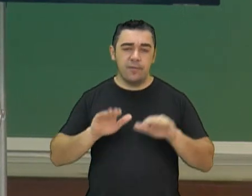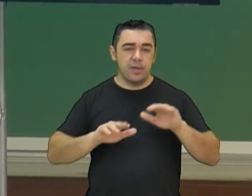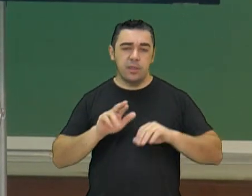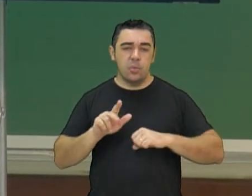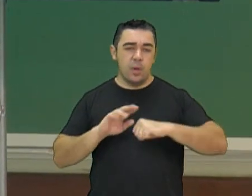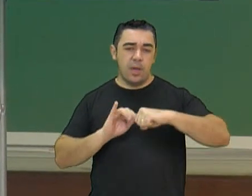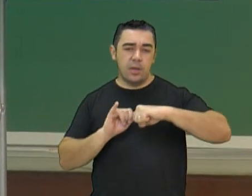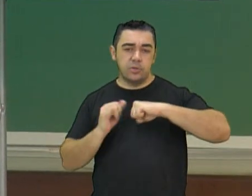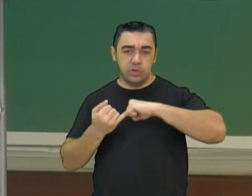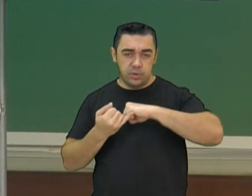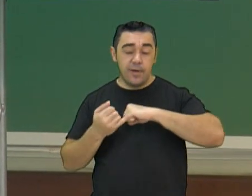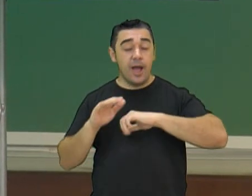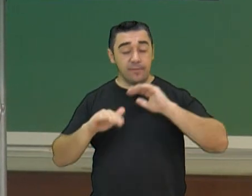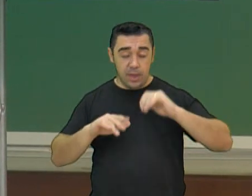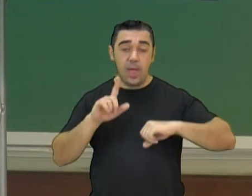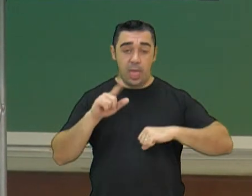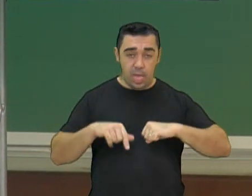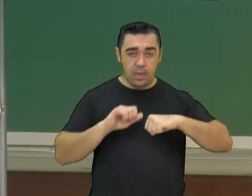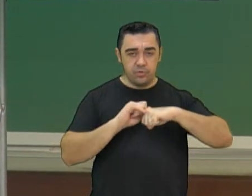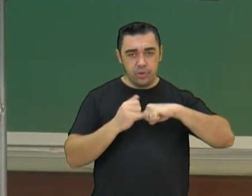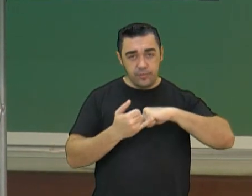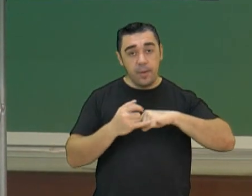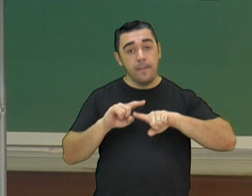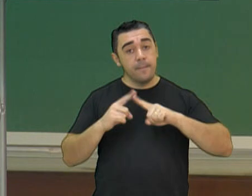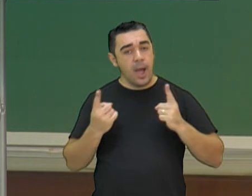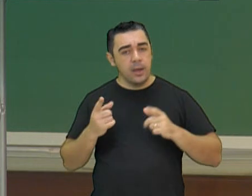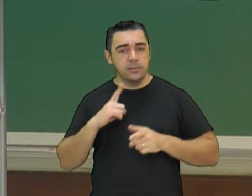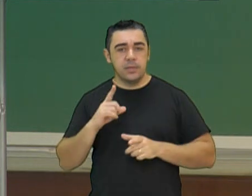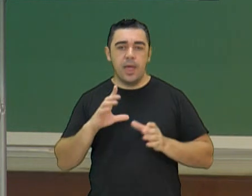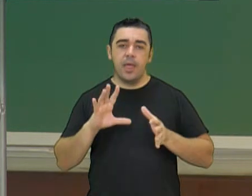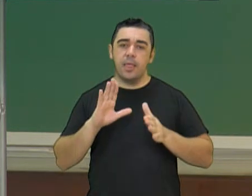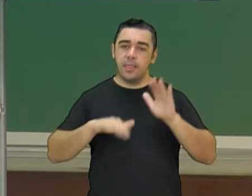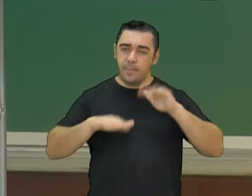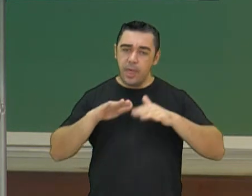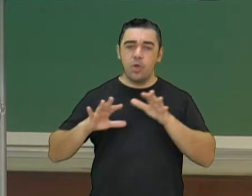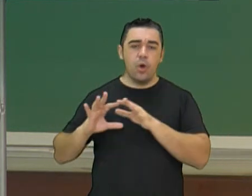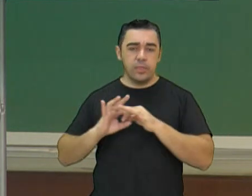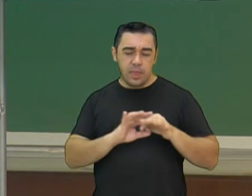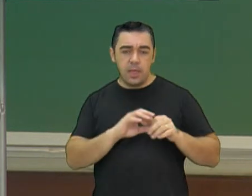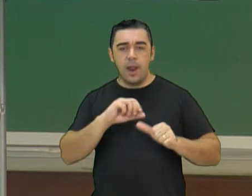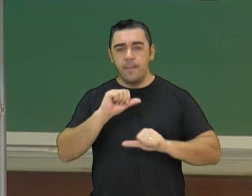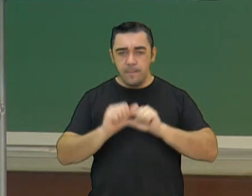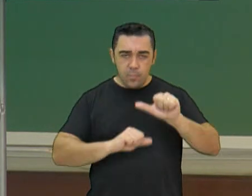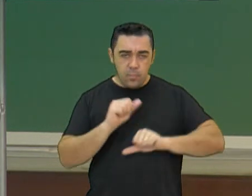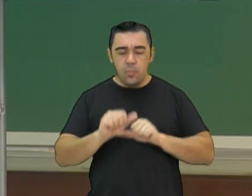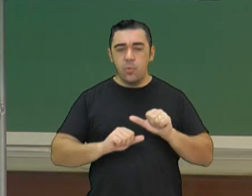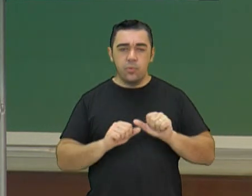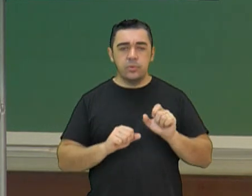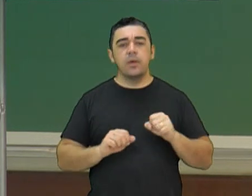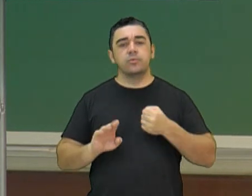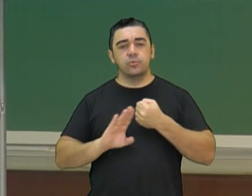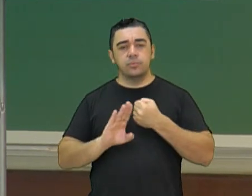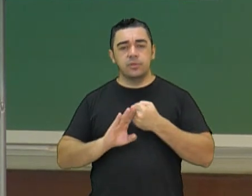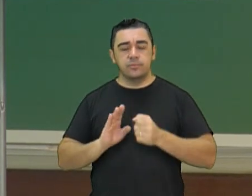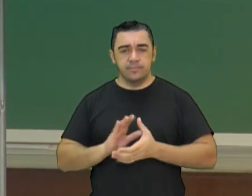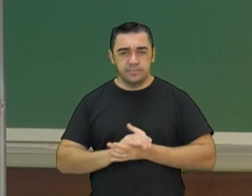vezes ela é adjetivo, mas aí em um determinado contexto, numa determinada frase, ela passa a ser